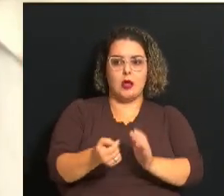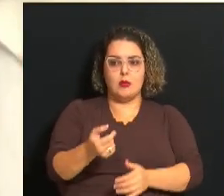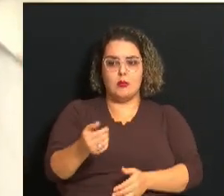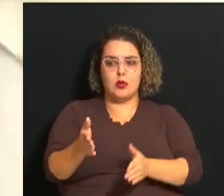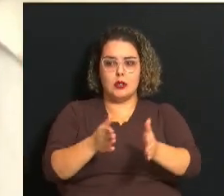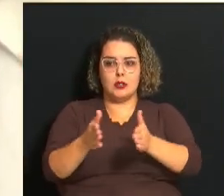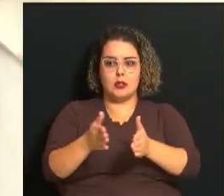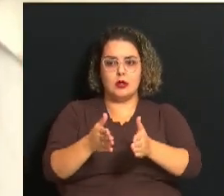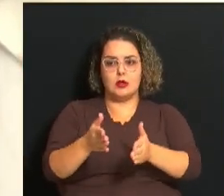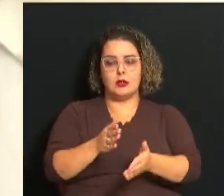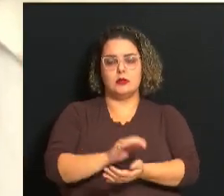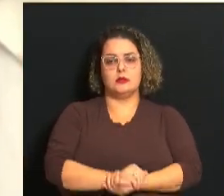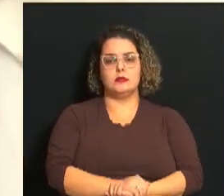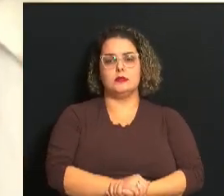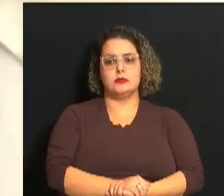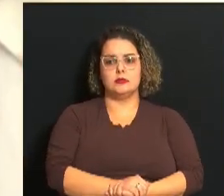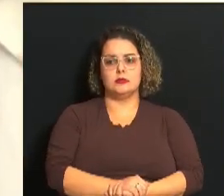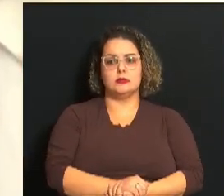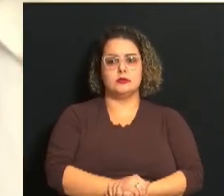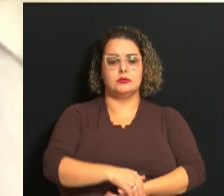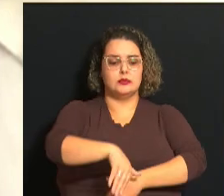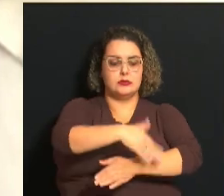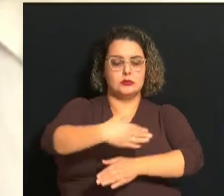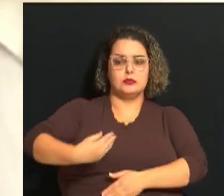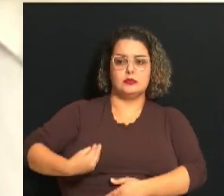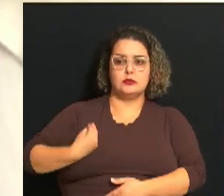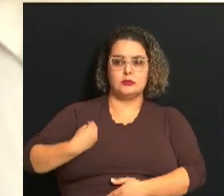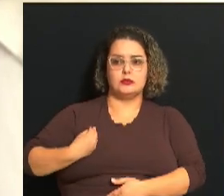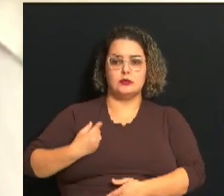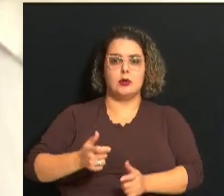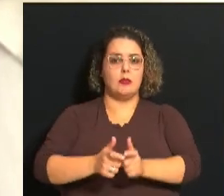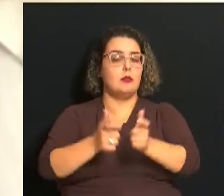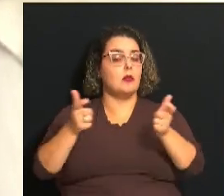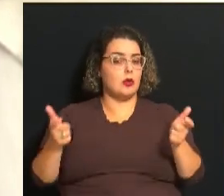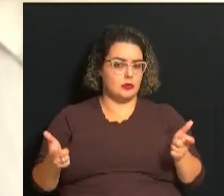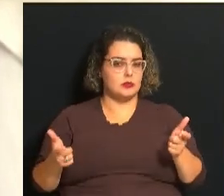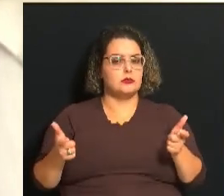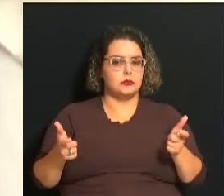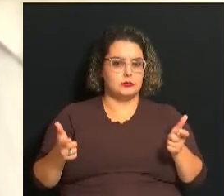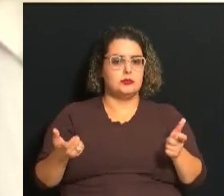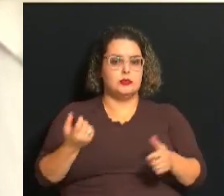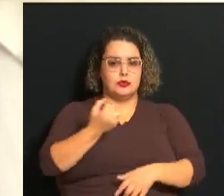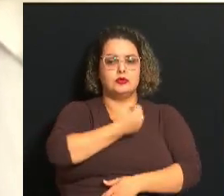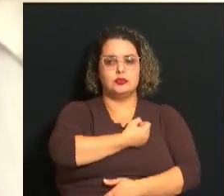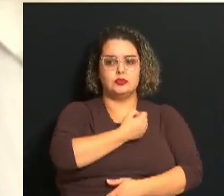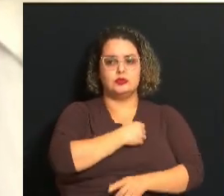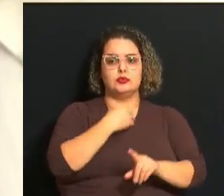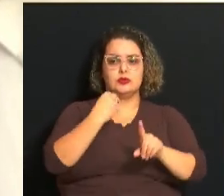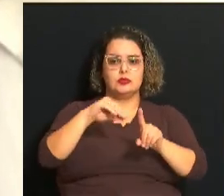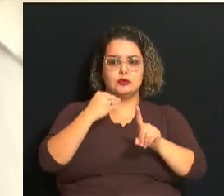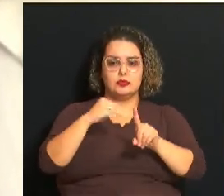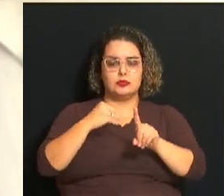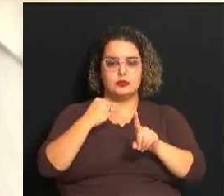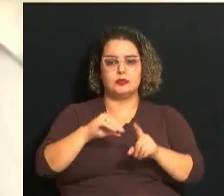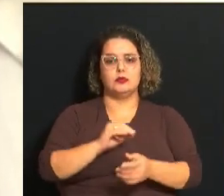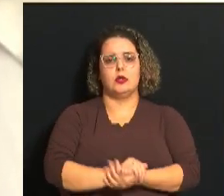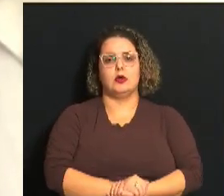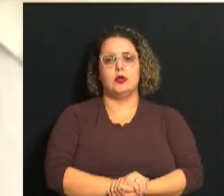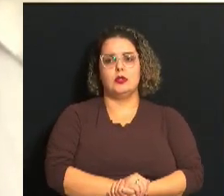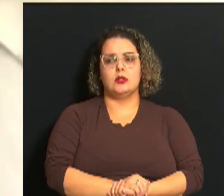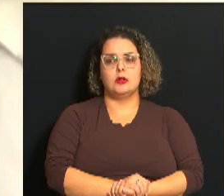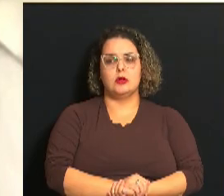né para sobre a questão dos moradores em situação de rua aumentou muito in the manner habilidade e dessa